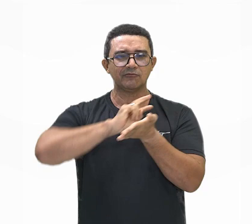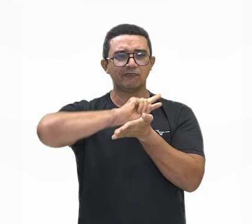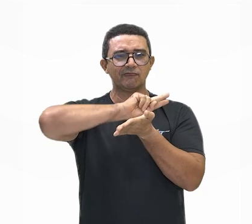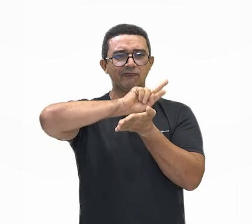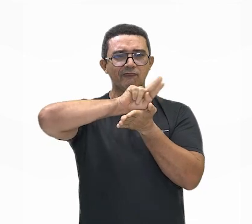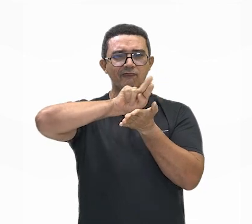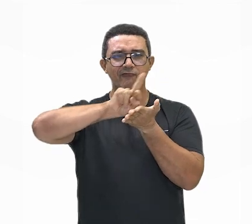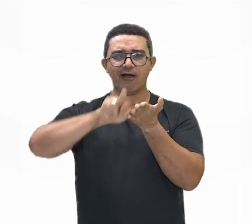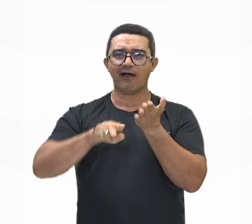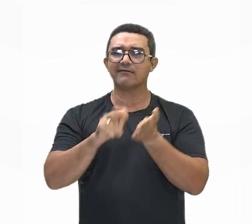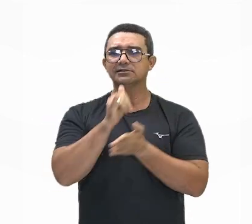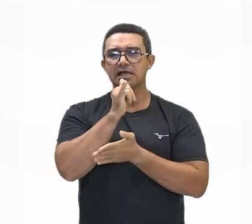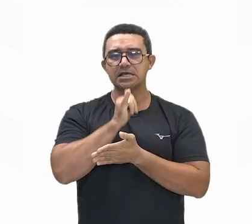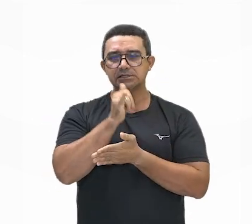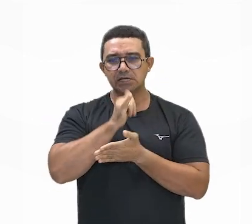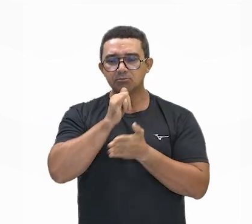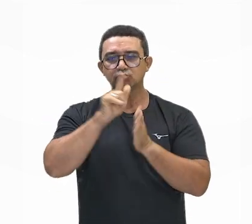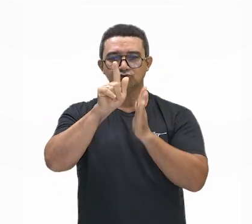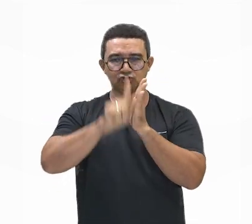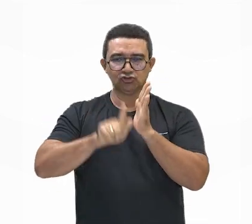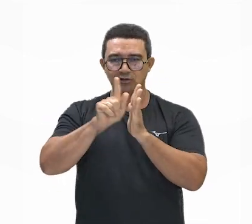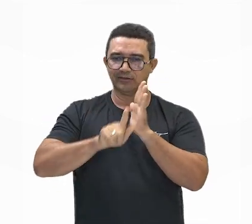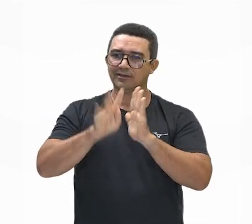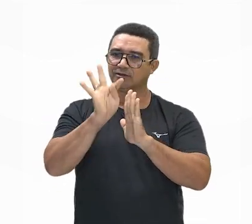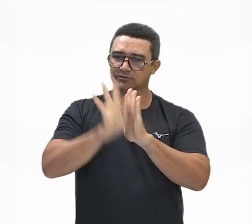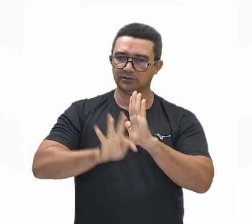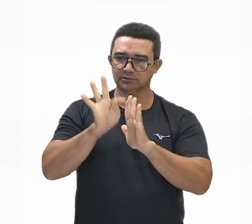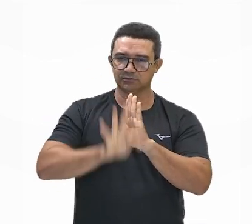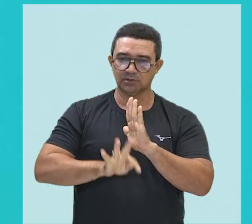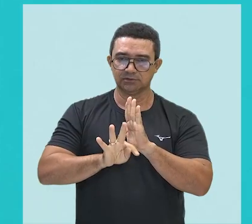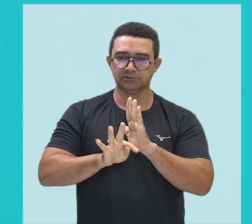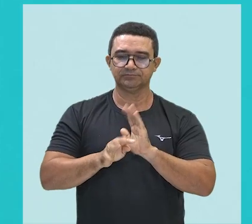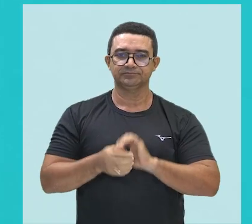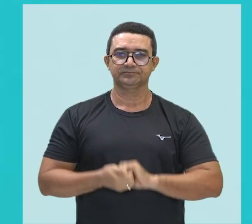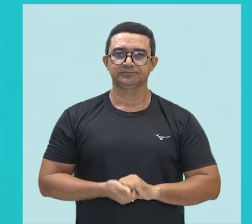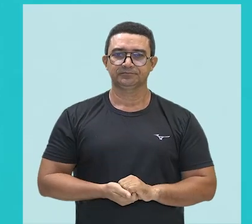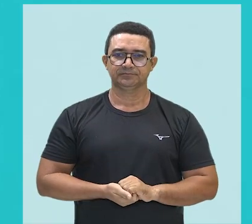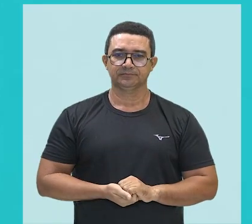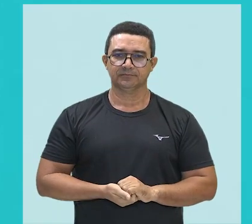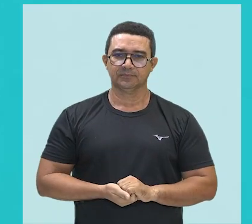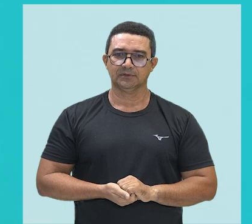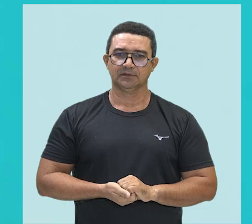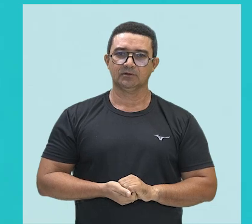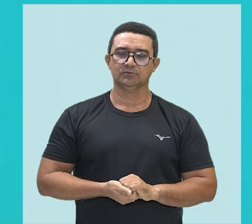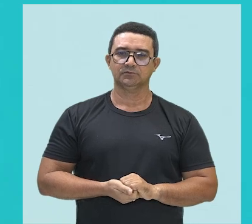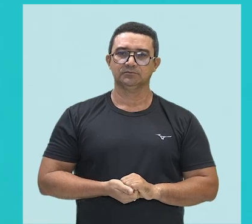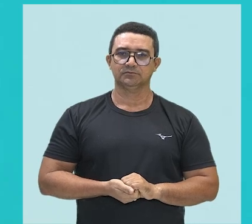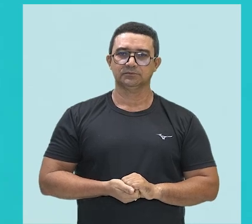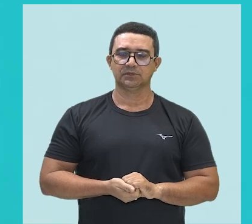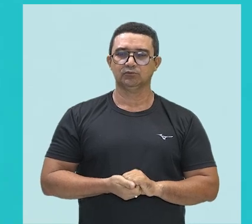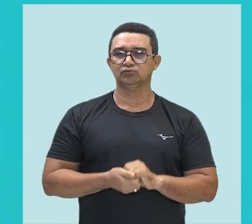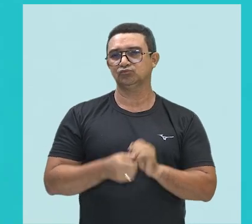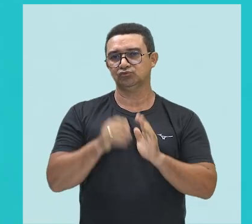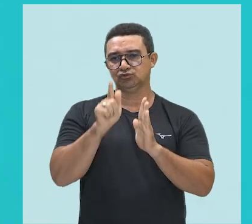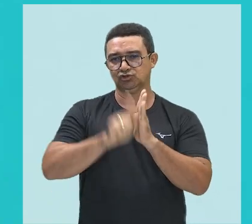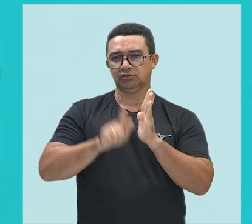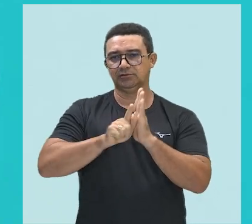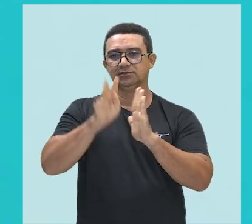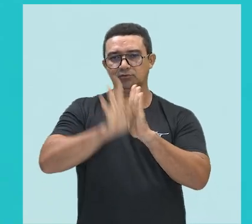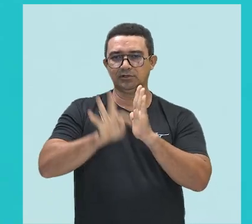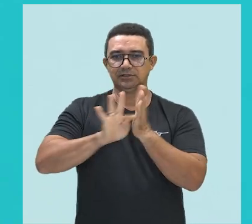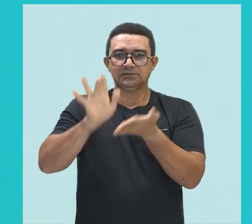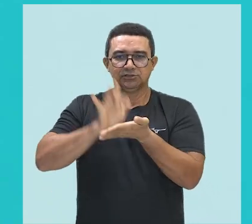de gêneros textuais, desde dos gêneros textuais digitais e os outros modelos